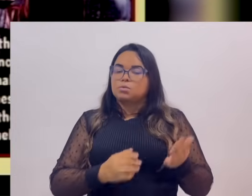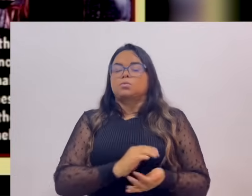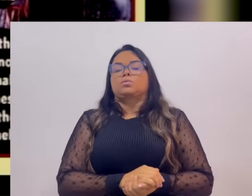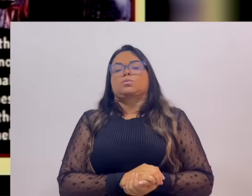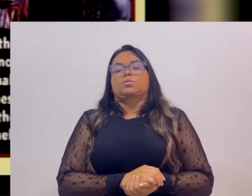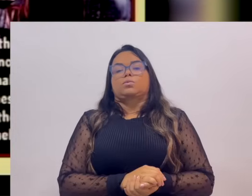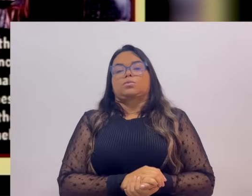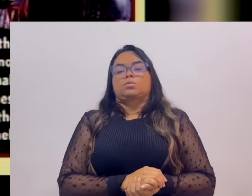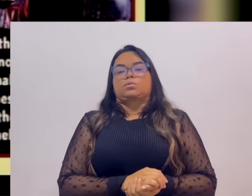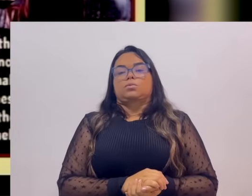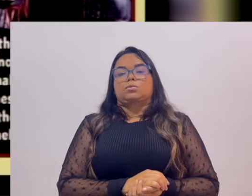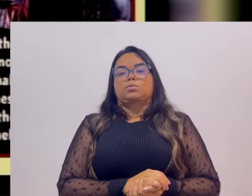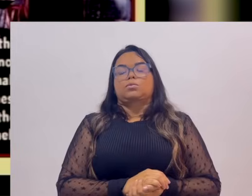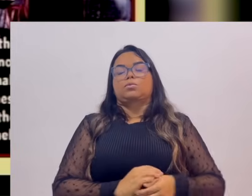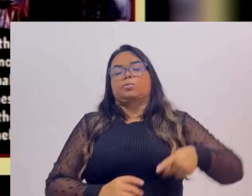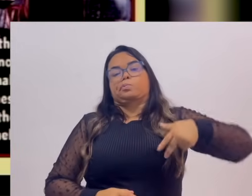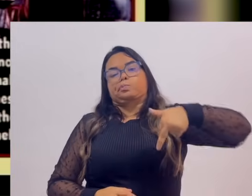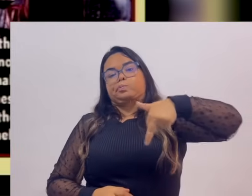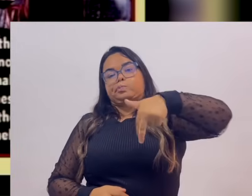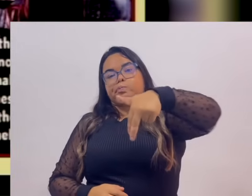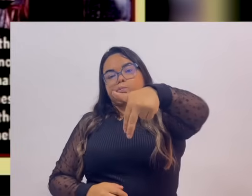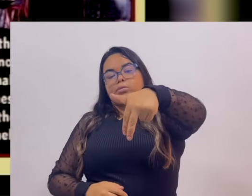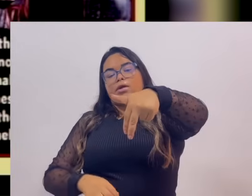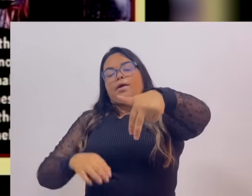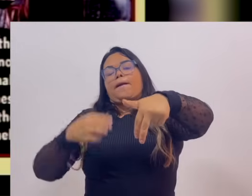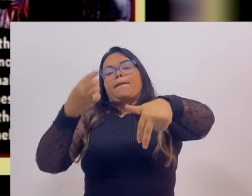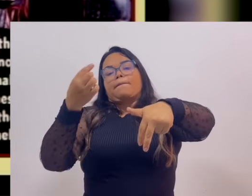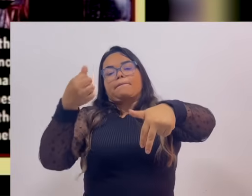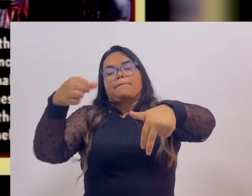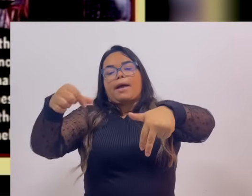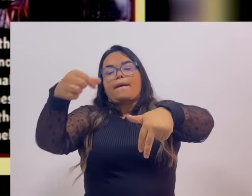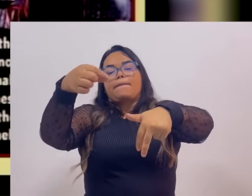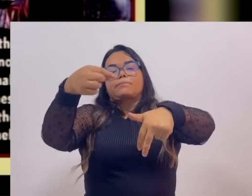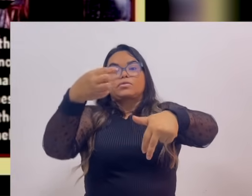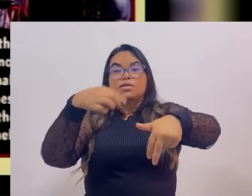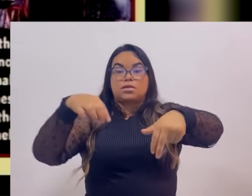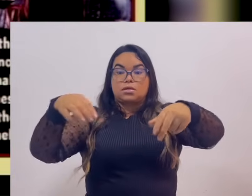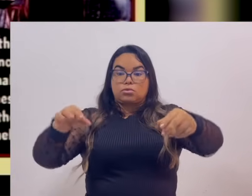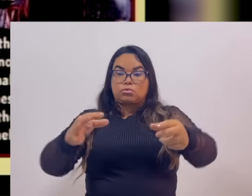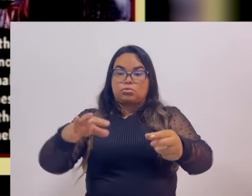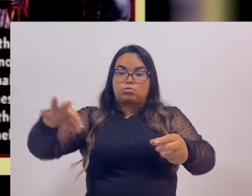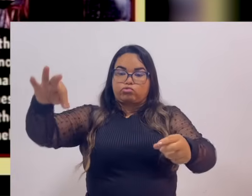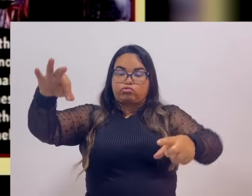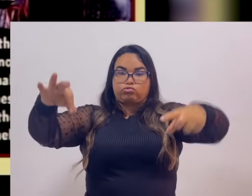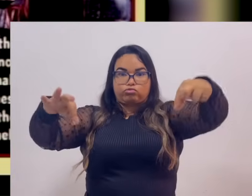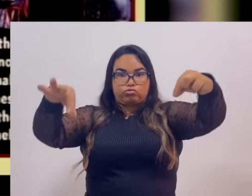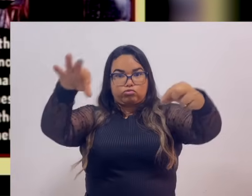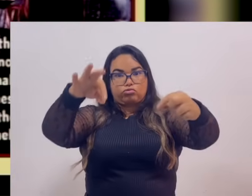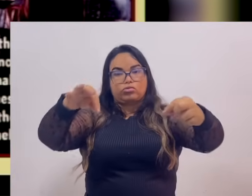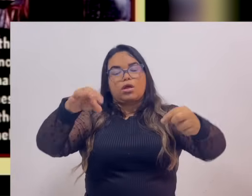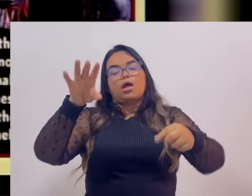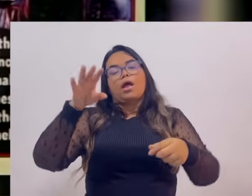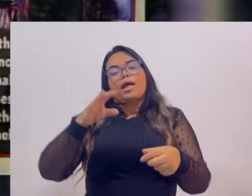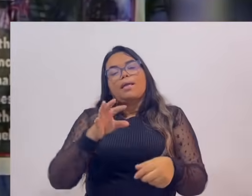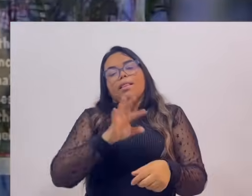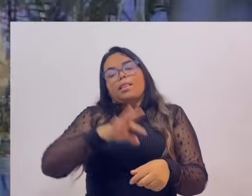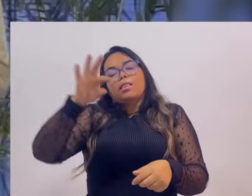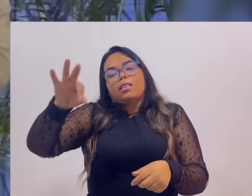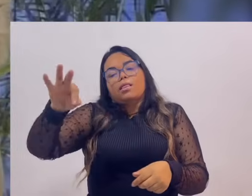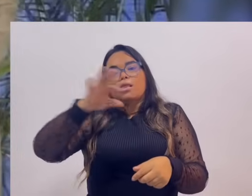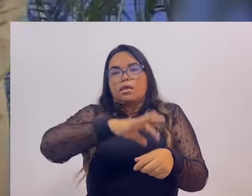Levítico 16 19 e daquele sangue as perdirá sobre o altar com o seu dedo